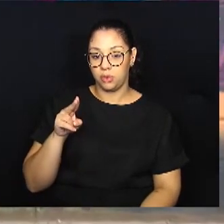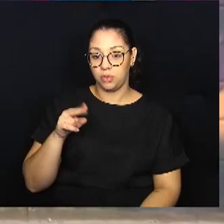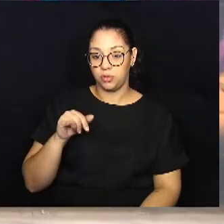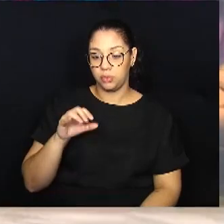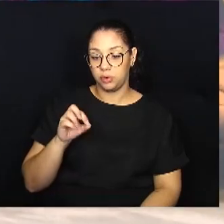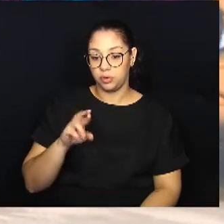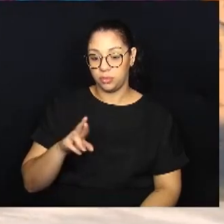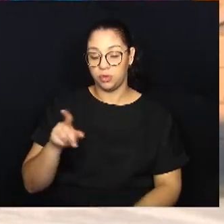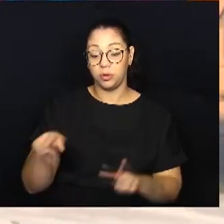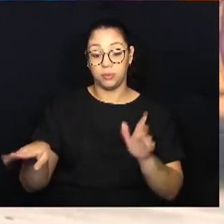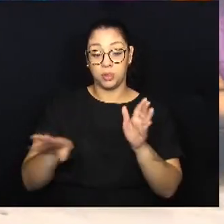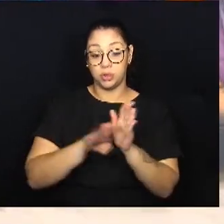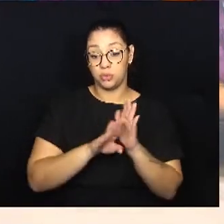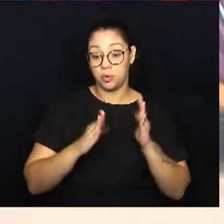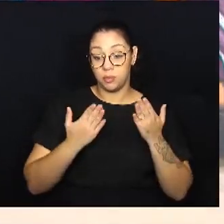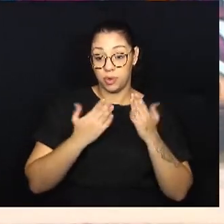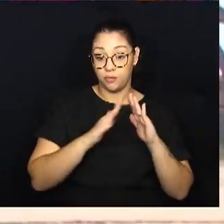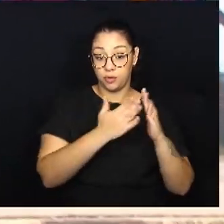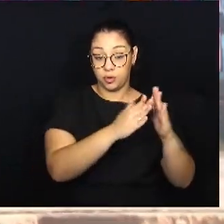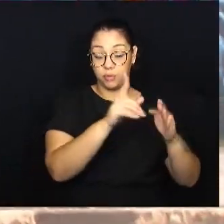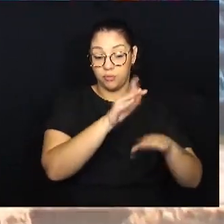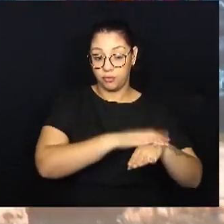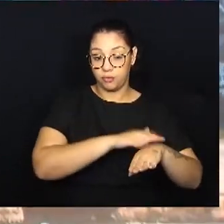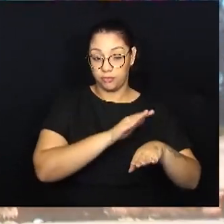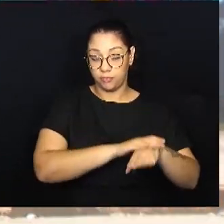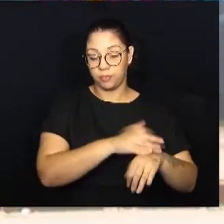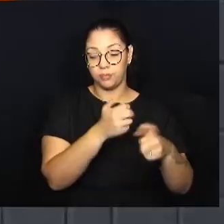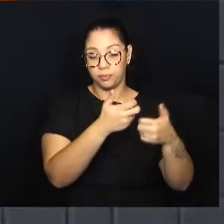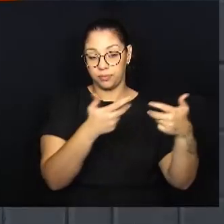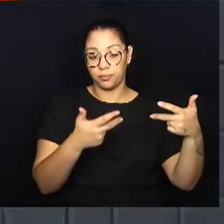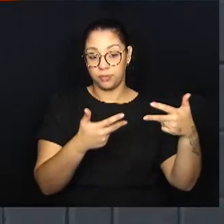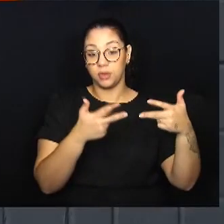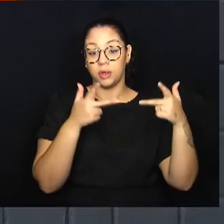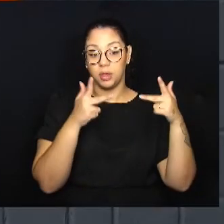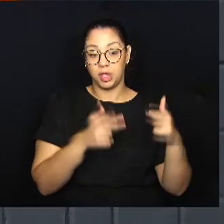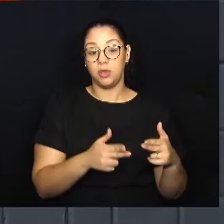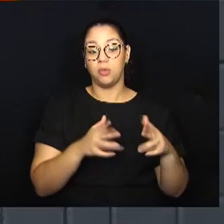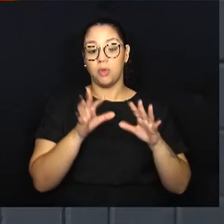às periferias, com ações afirmativas como esta do